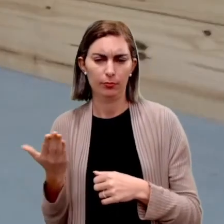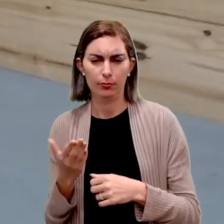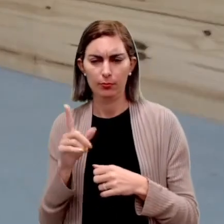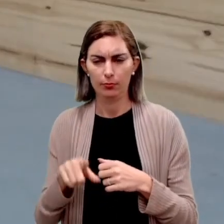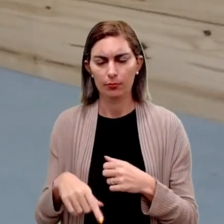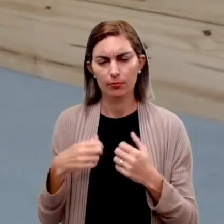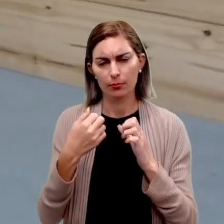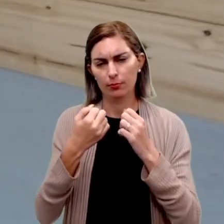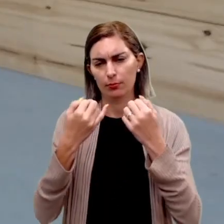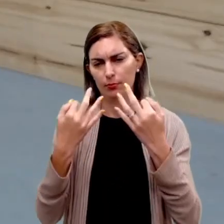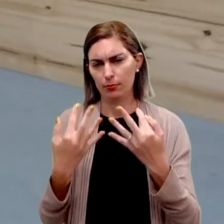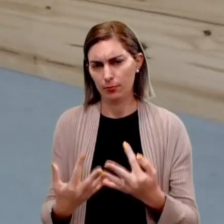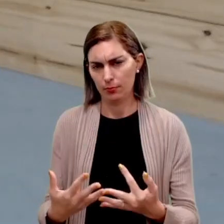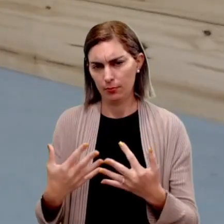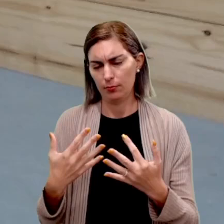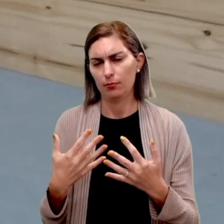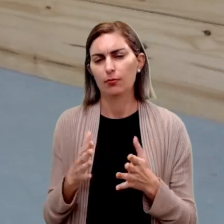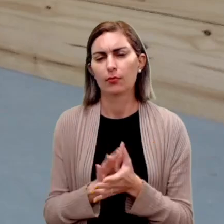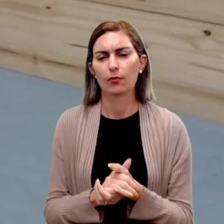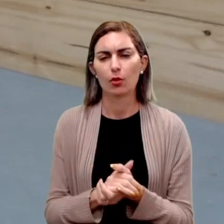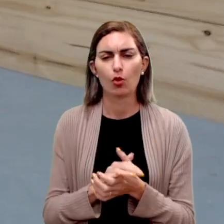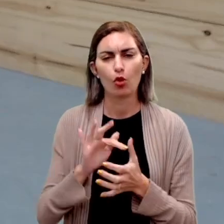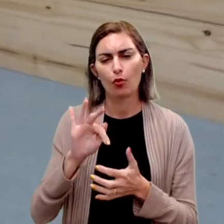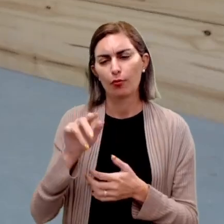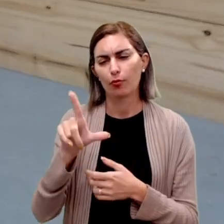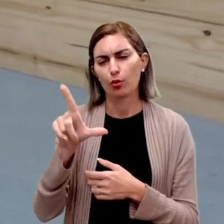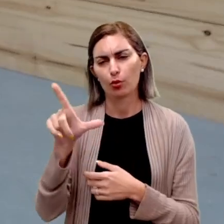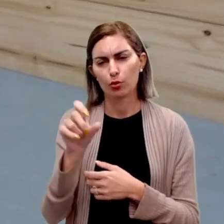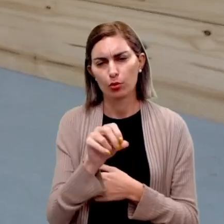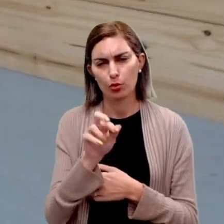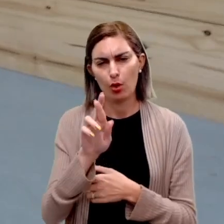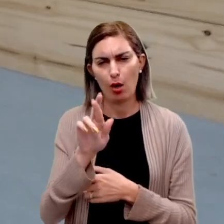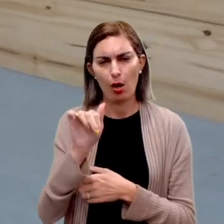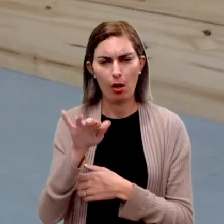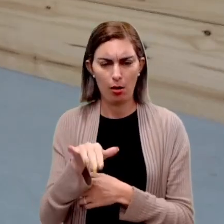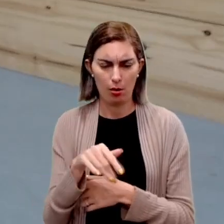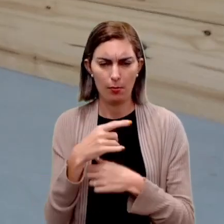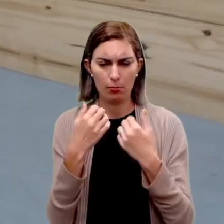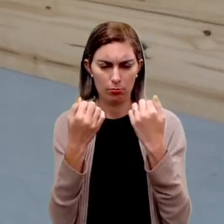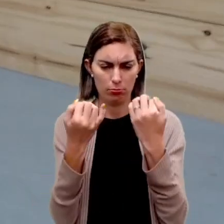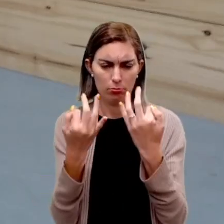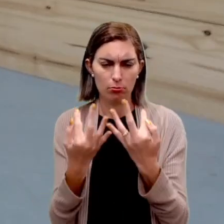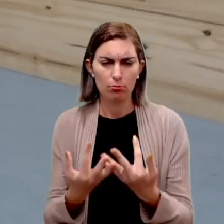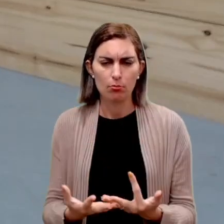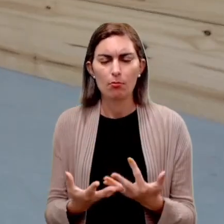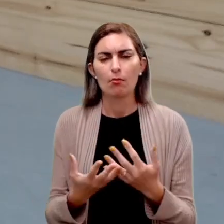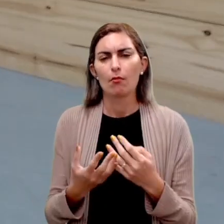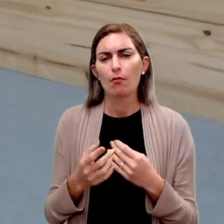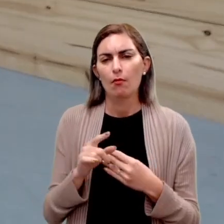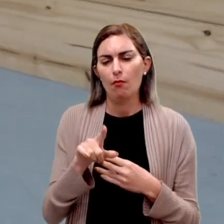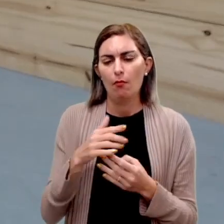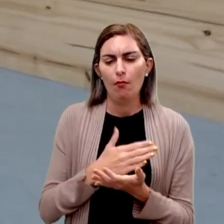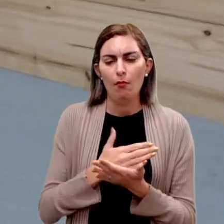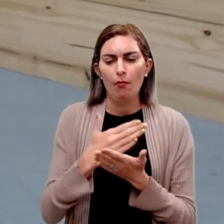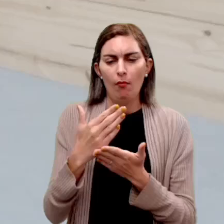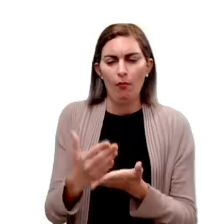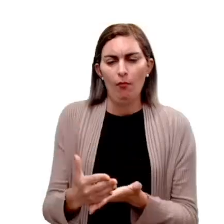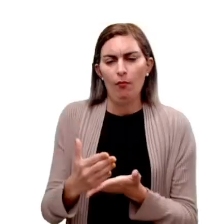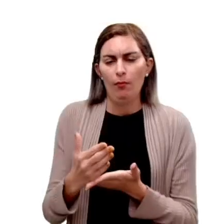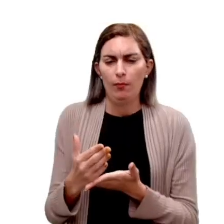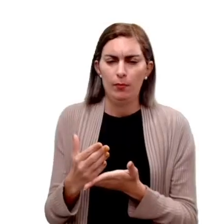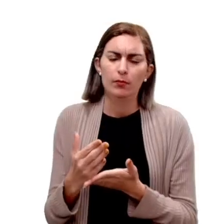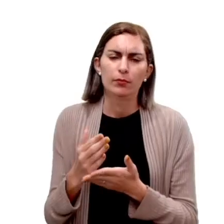a descrição narrativa. O fluxograma dessa descrição narrativa começa no